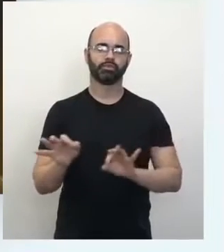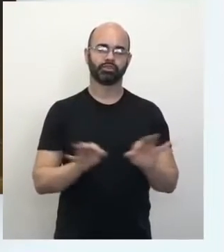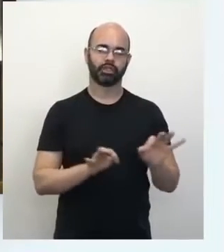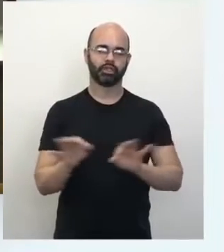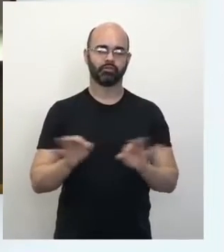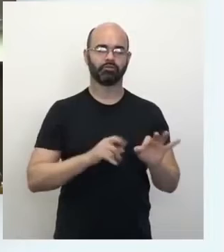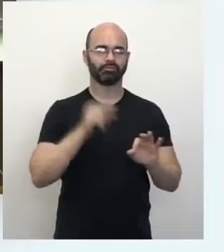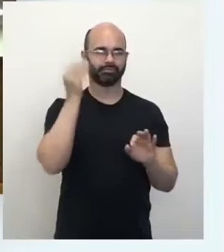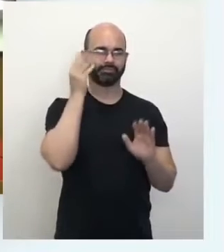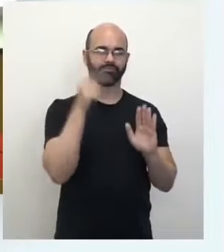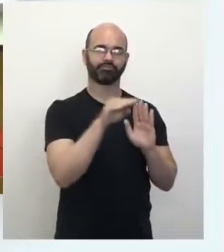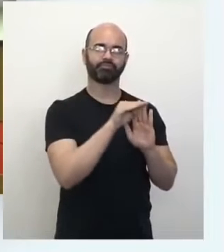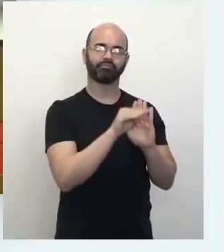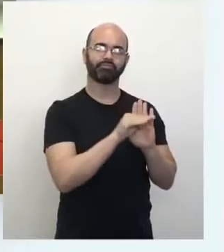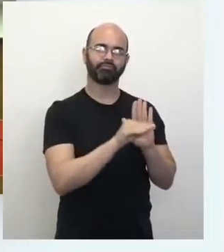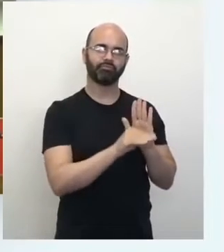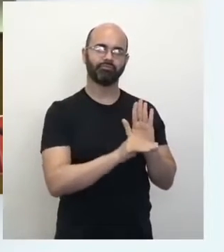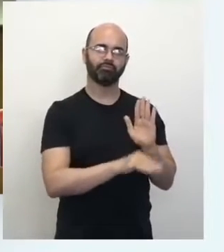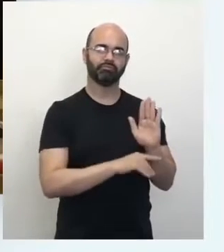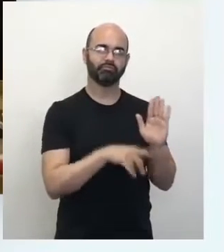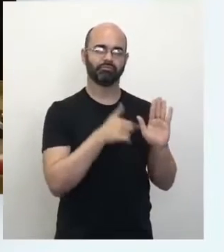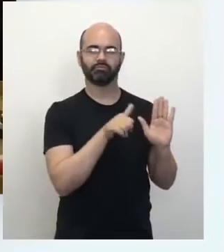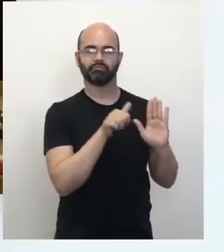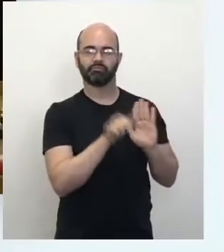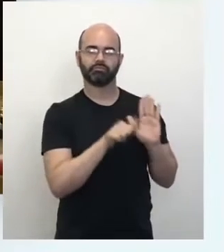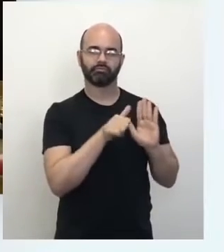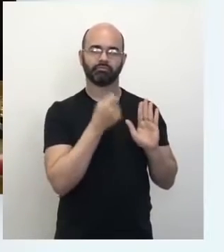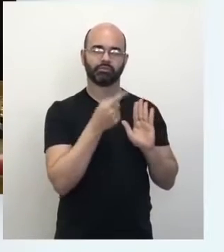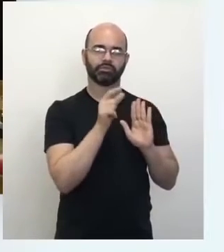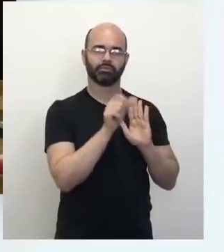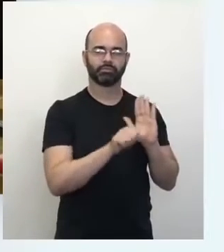dos paradigmas e das menções. Várias coisas são